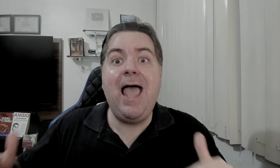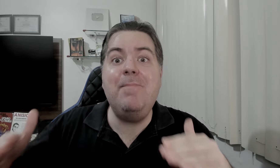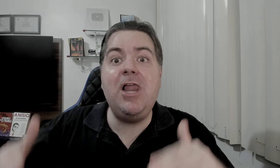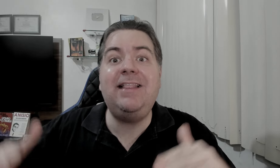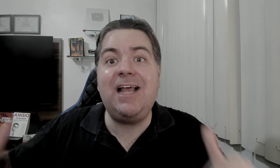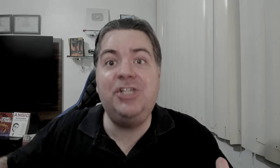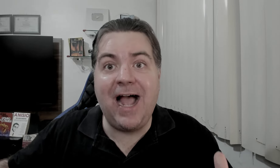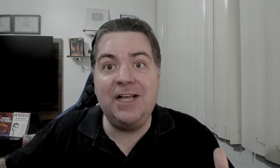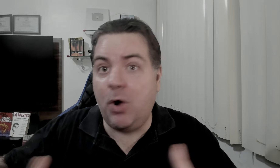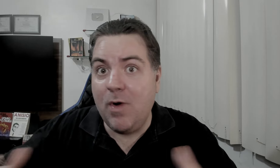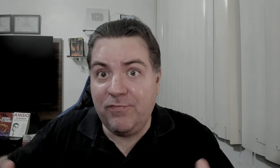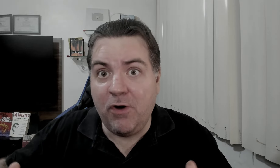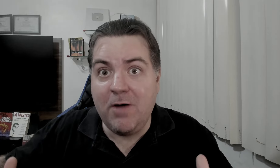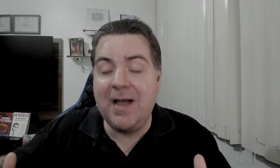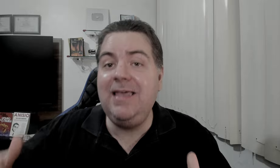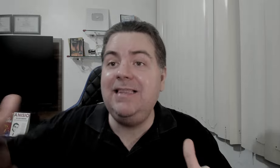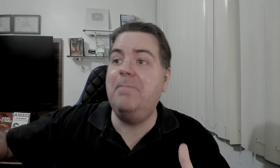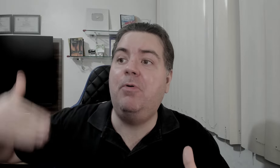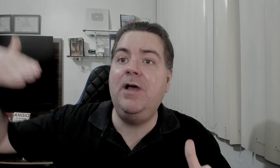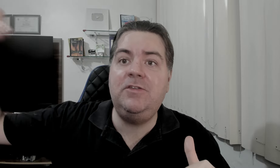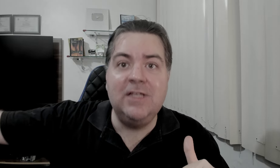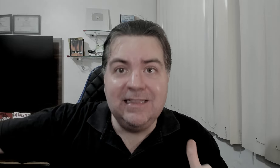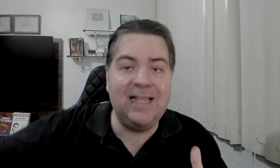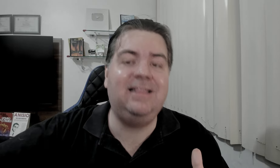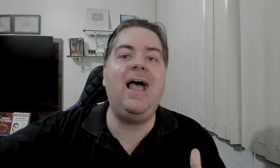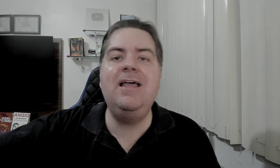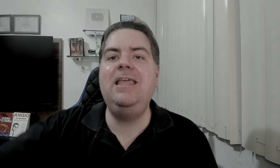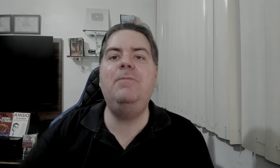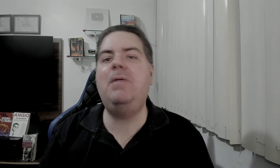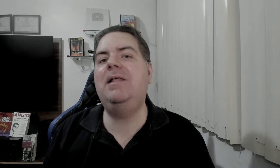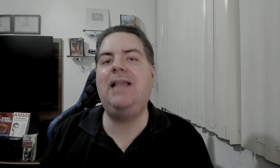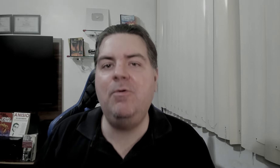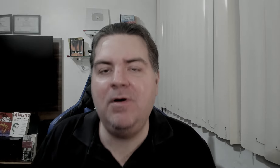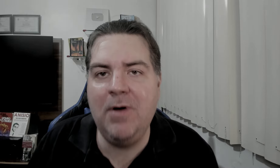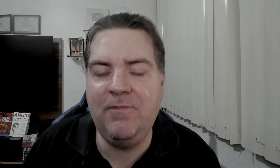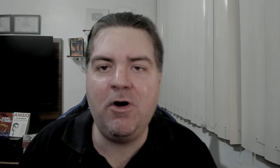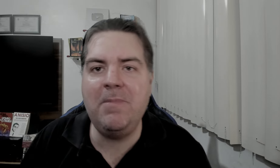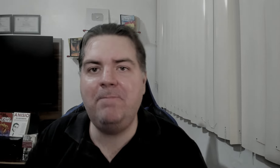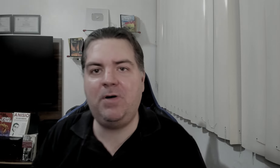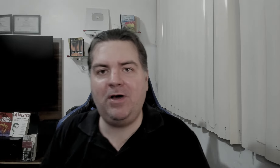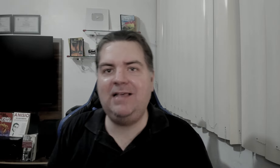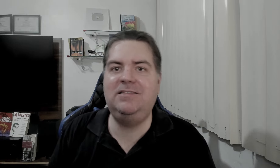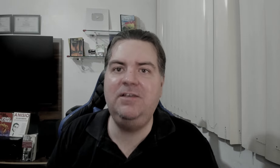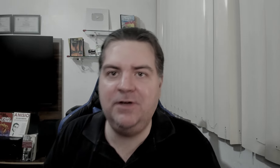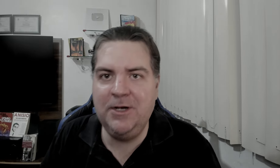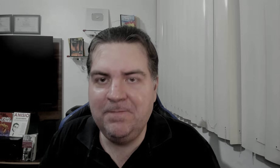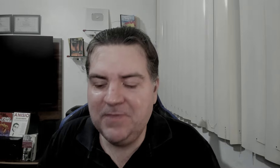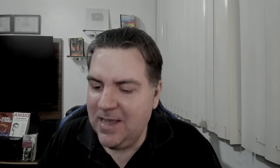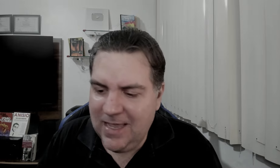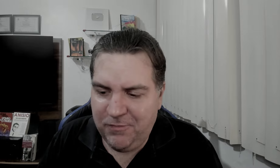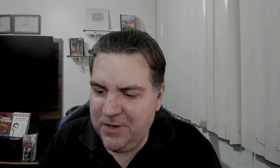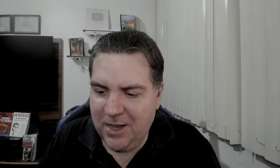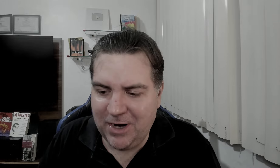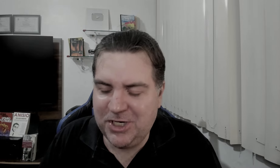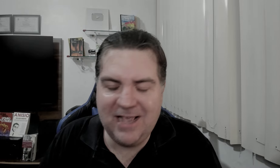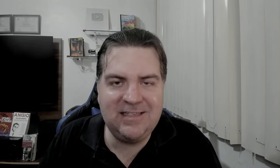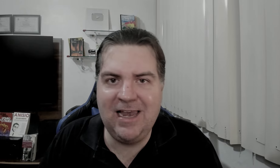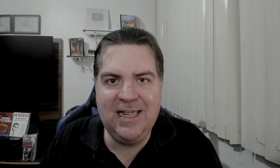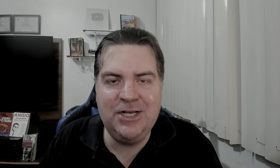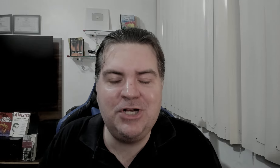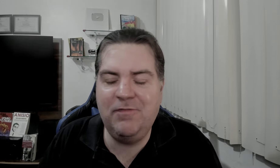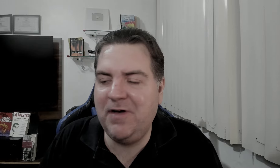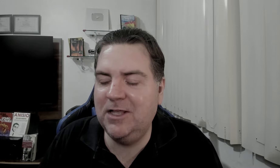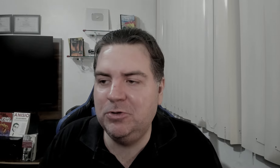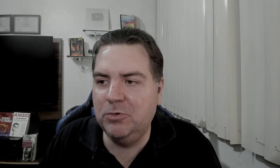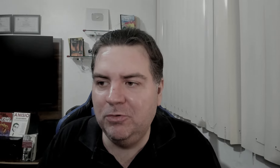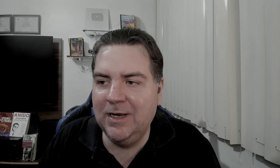menos é melhor taxar de alguma forma e depois tentar implementar uma forma progressiva, né? Enfim, eu achei